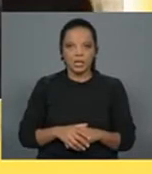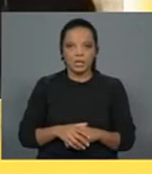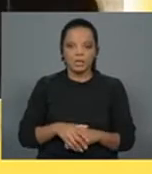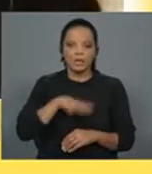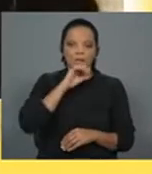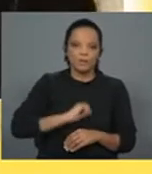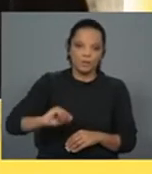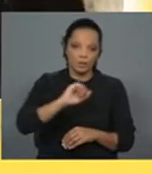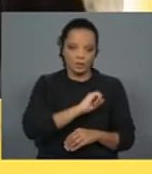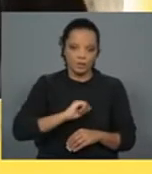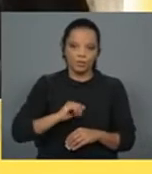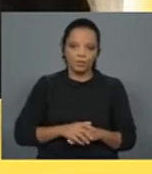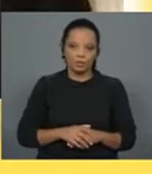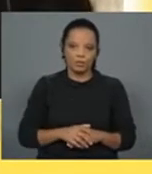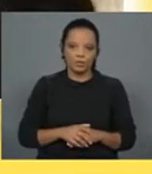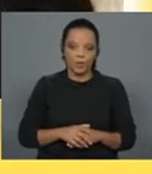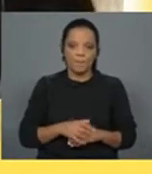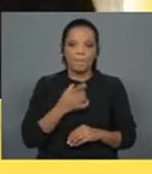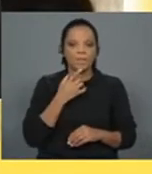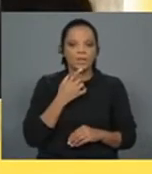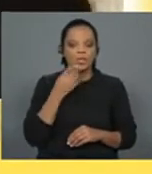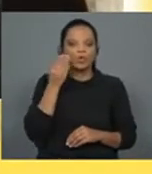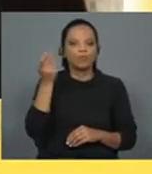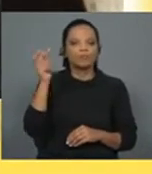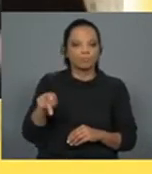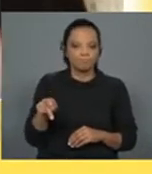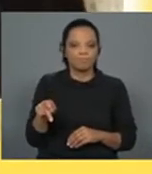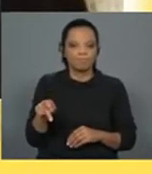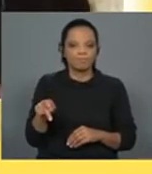os nossos filhos, ou seja, a lidar com isto.